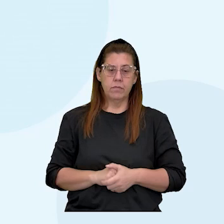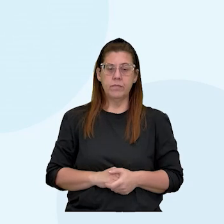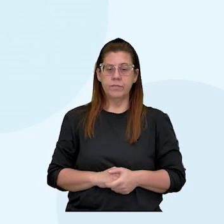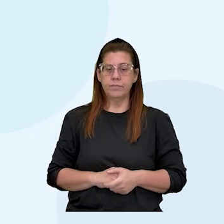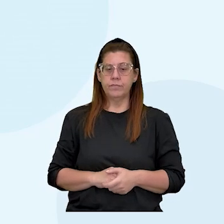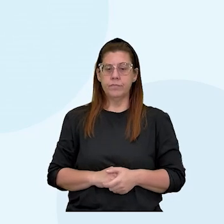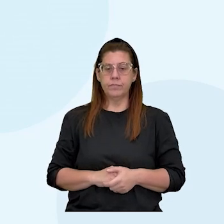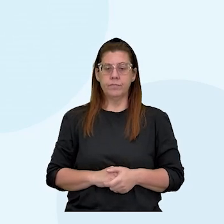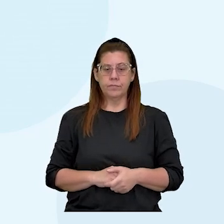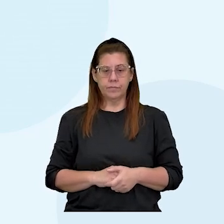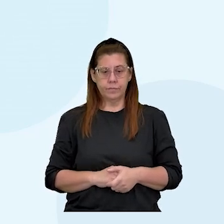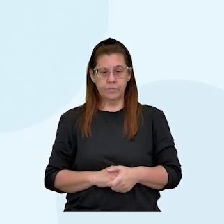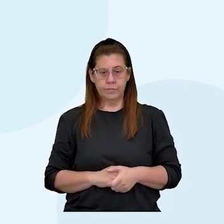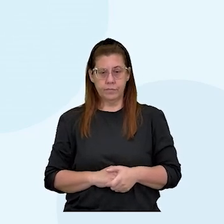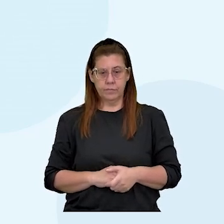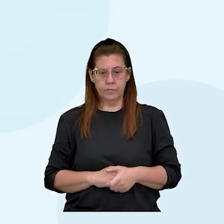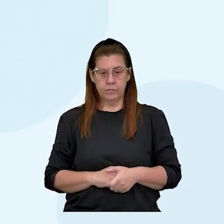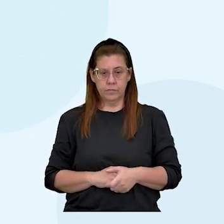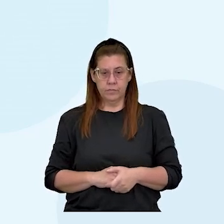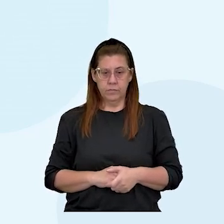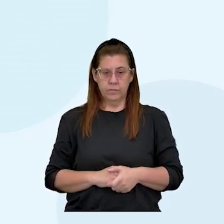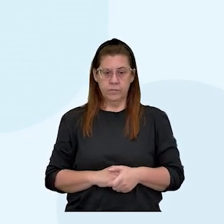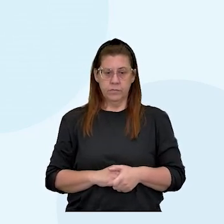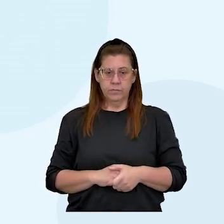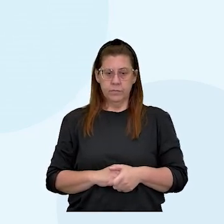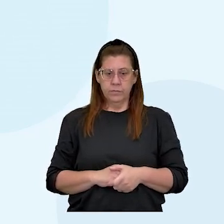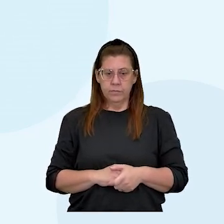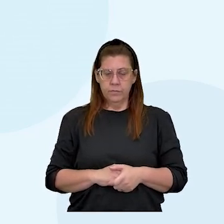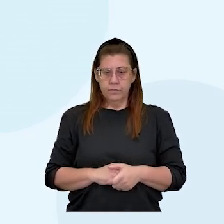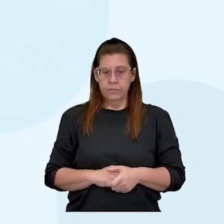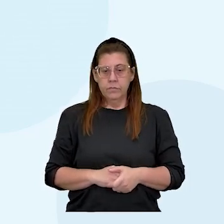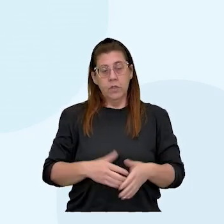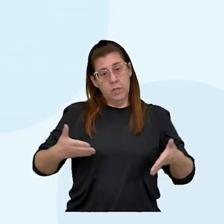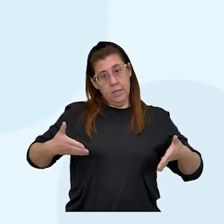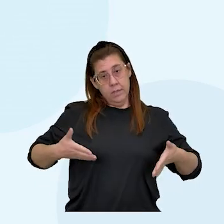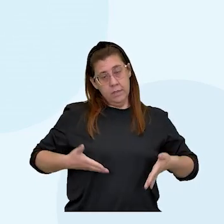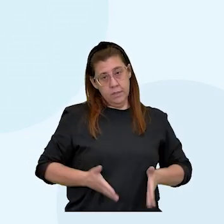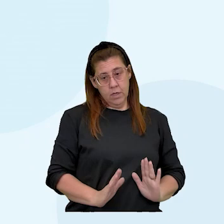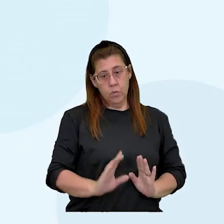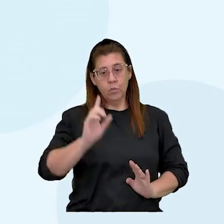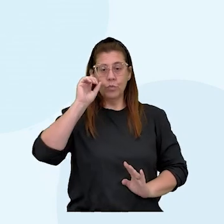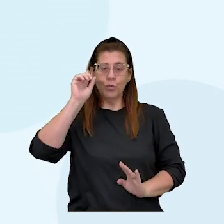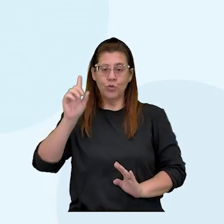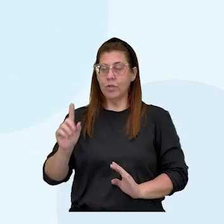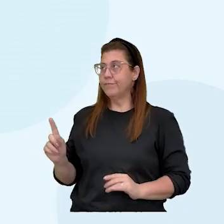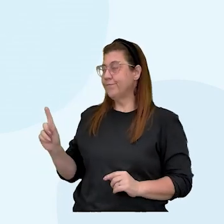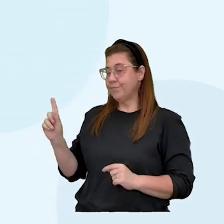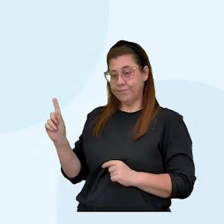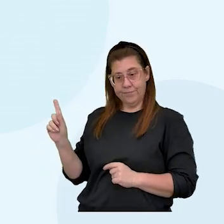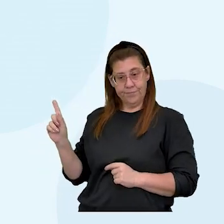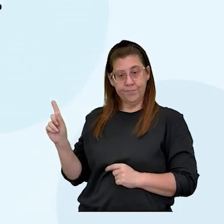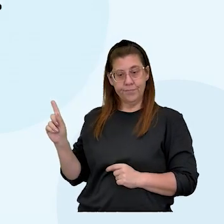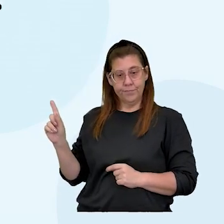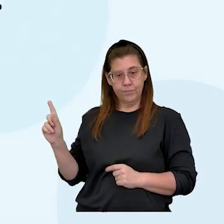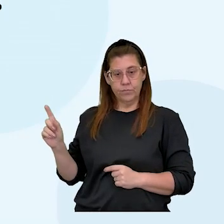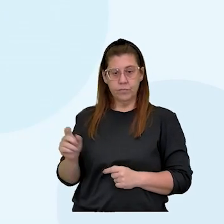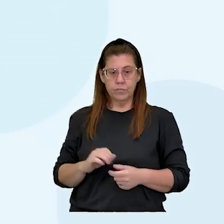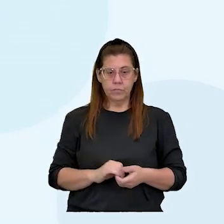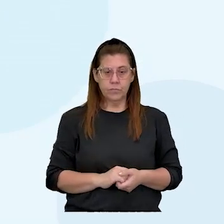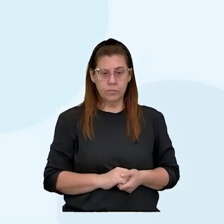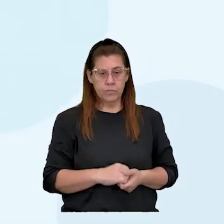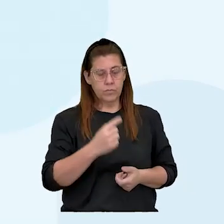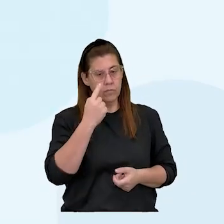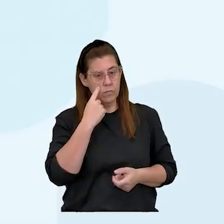Fabi was born. Então, ela nasceu nessa data, certo? Então,